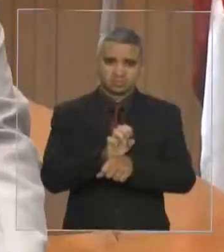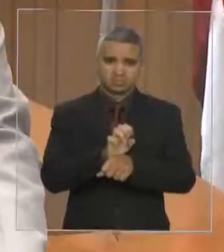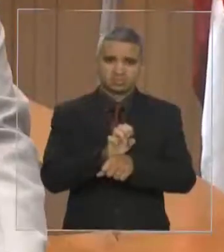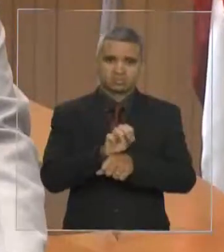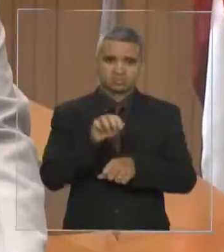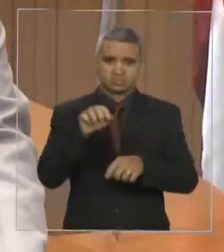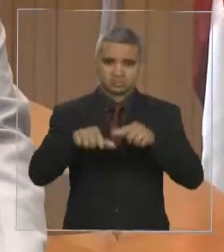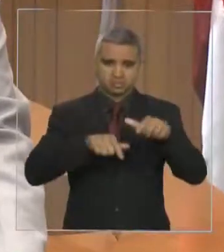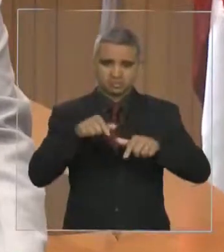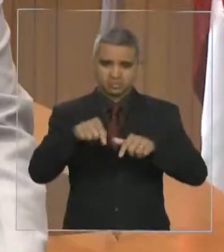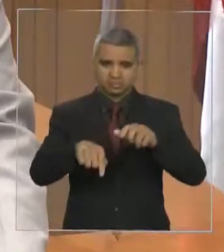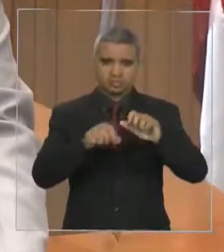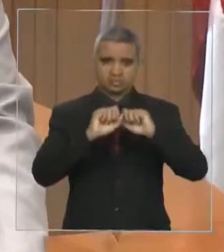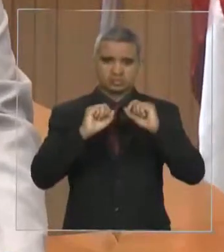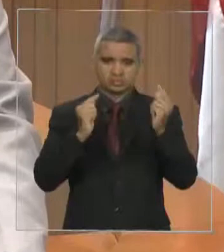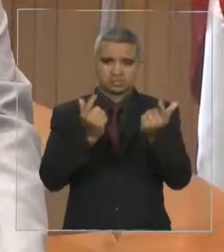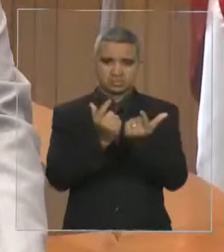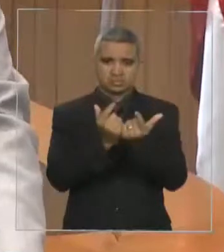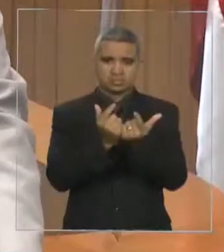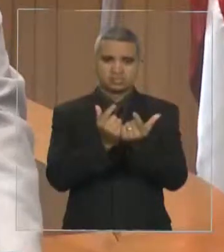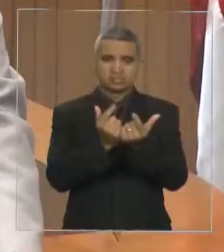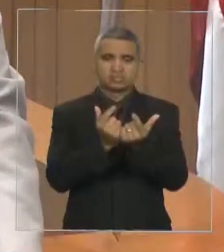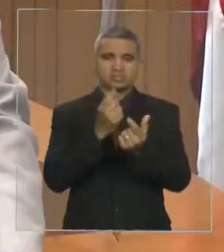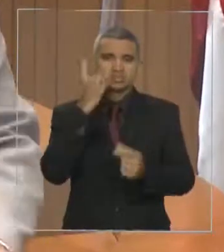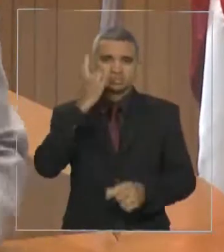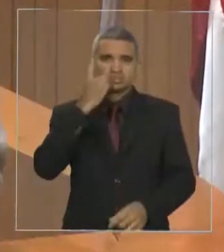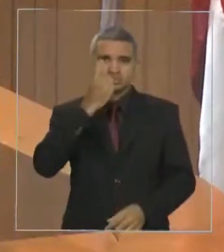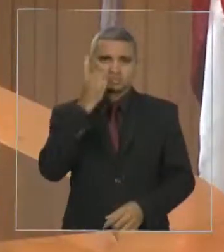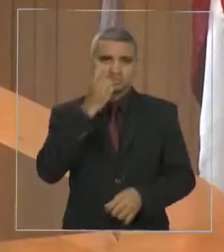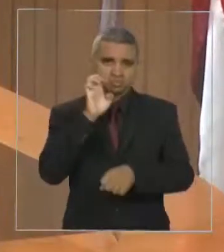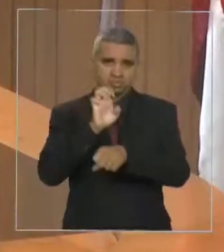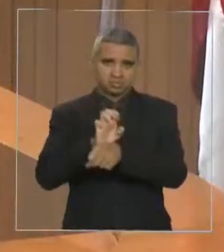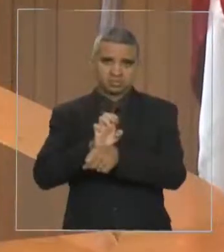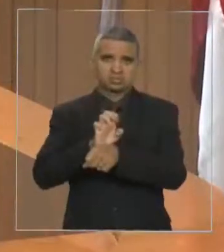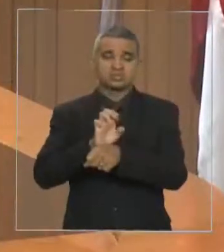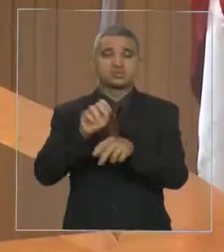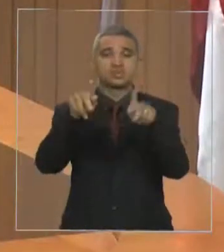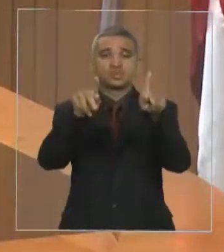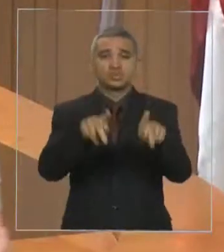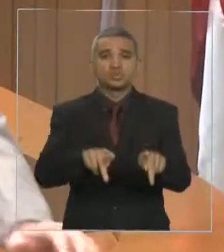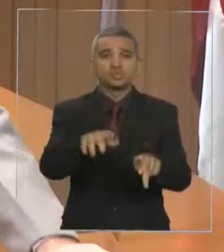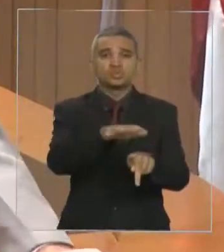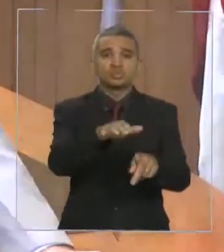desta casa, deputados estaduais eleitos pelo povo,